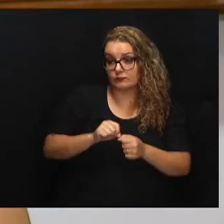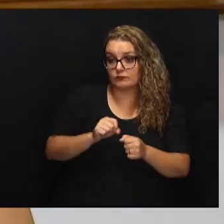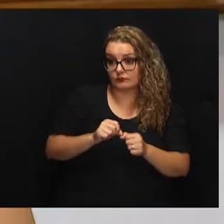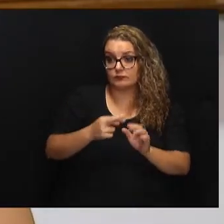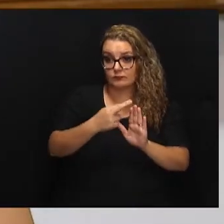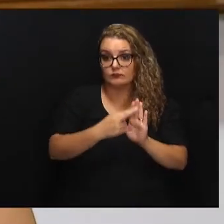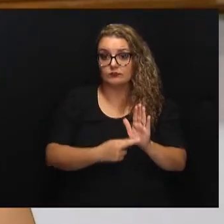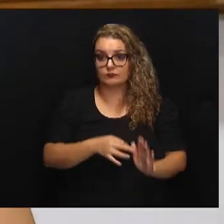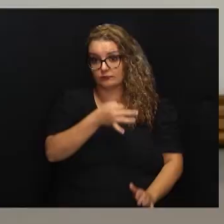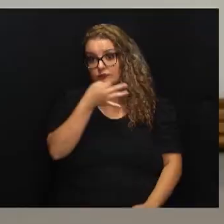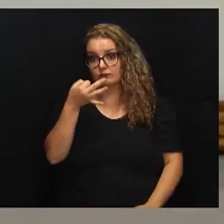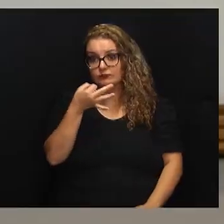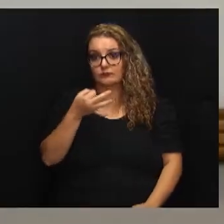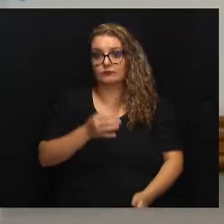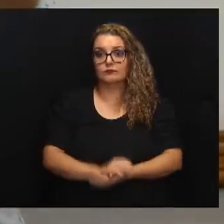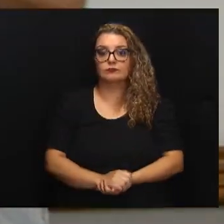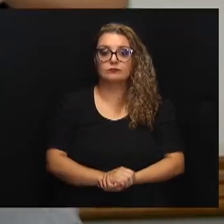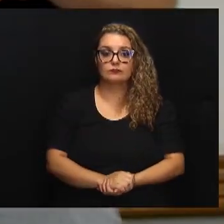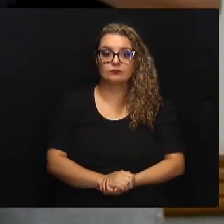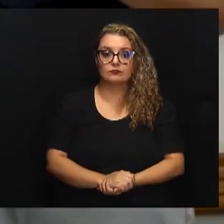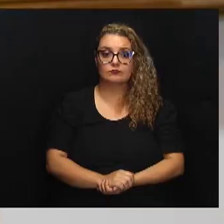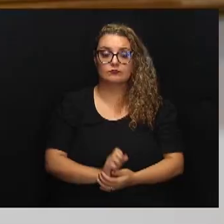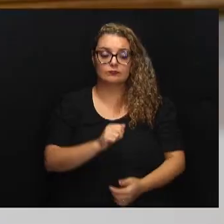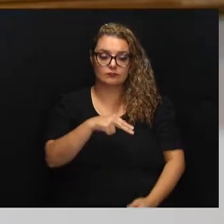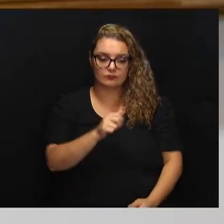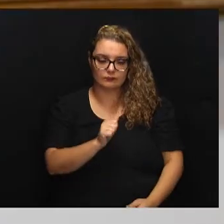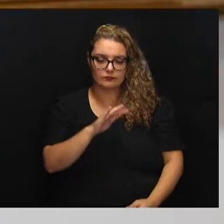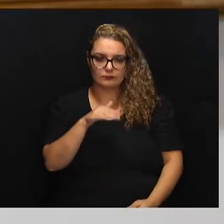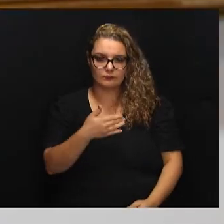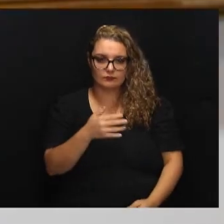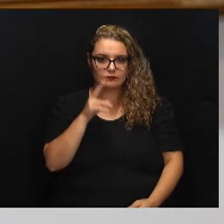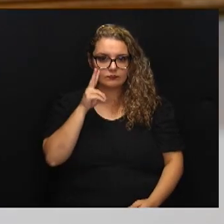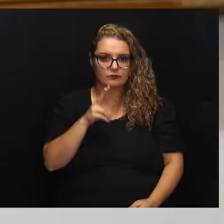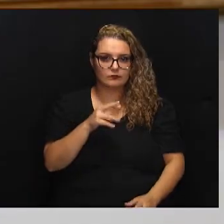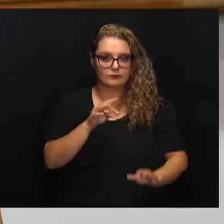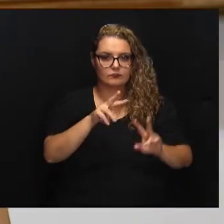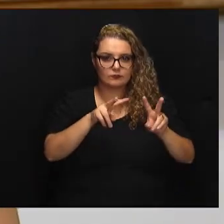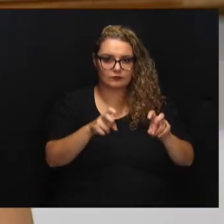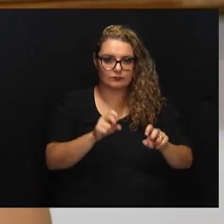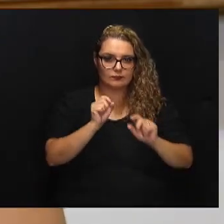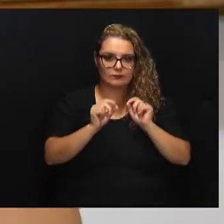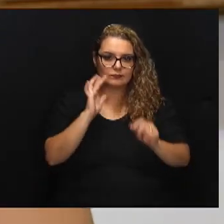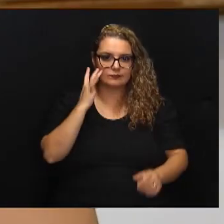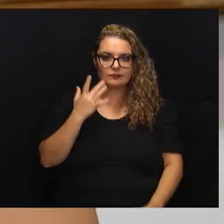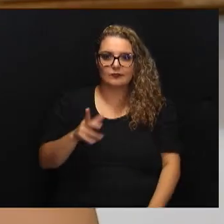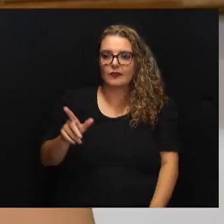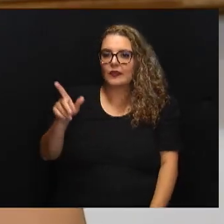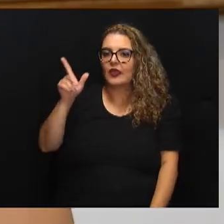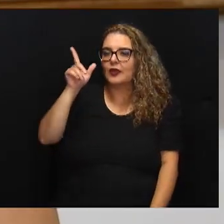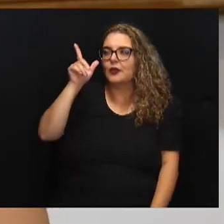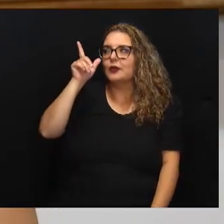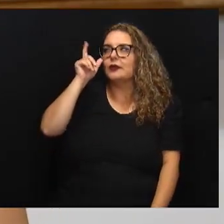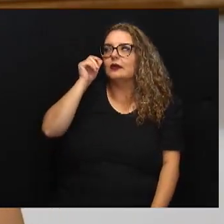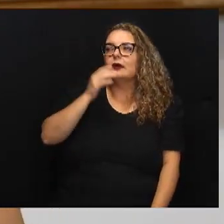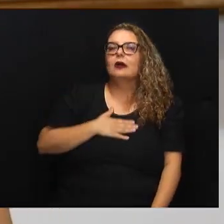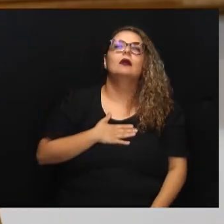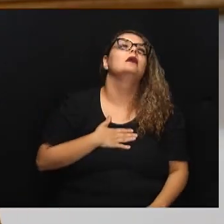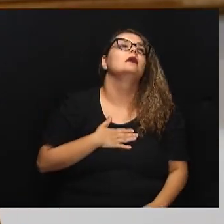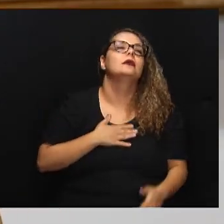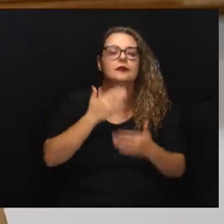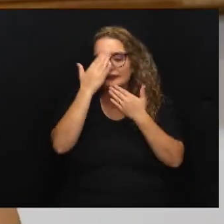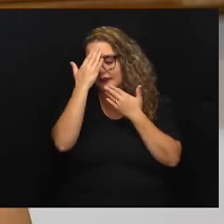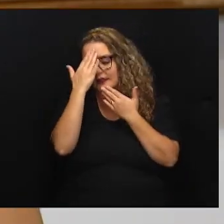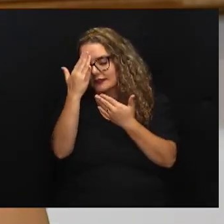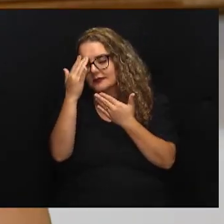redação boa. E Ana, quando você viu o tema da redação, o que você achou? Ai, foi um alívio. Ai, eu falei, graças a